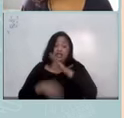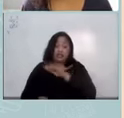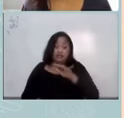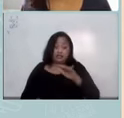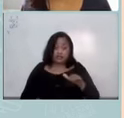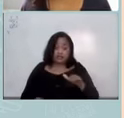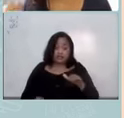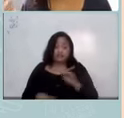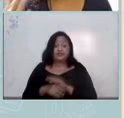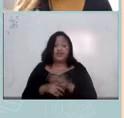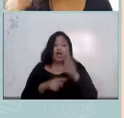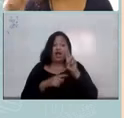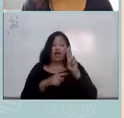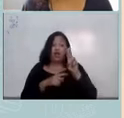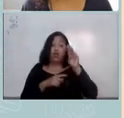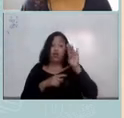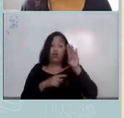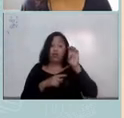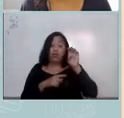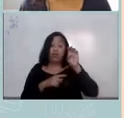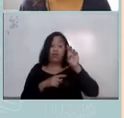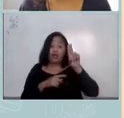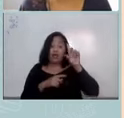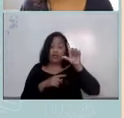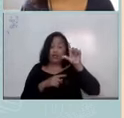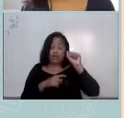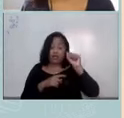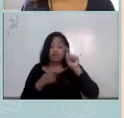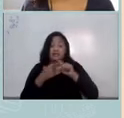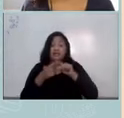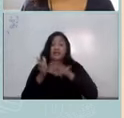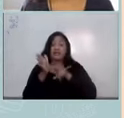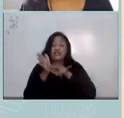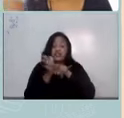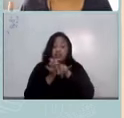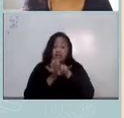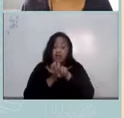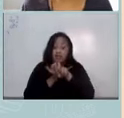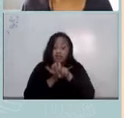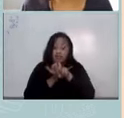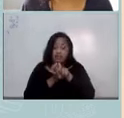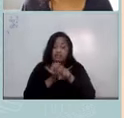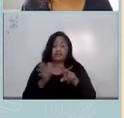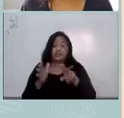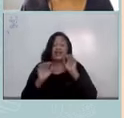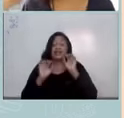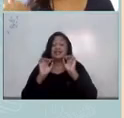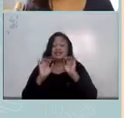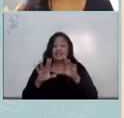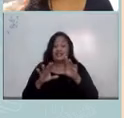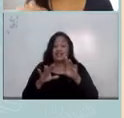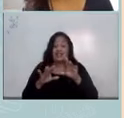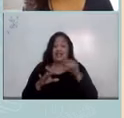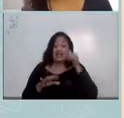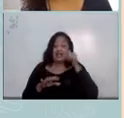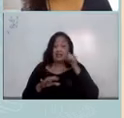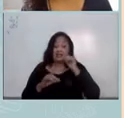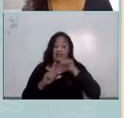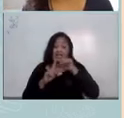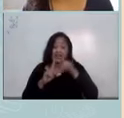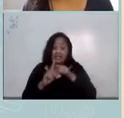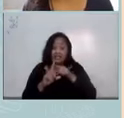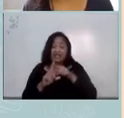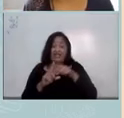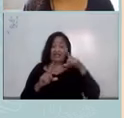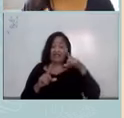rubéola também é um exemplo. Então, a rubéola é uma doença, né, viral também, que se a gestante contrair, esse vírus pode passar também